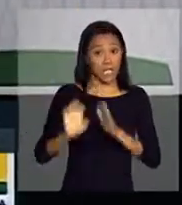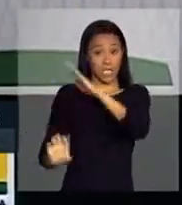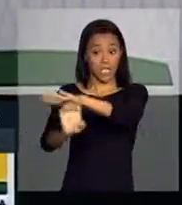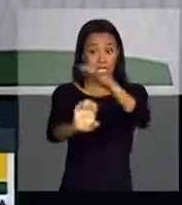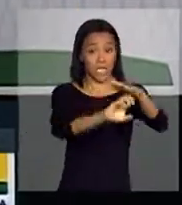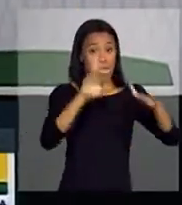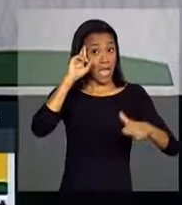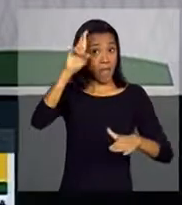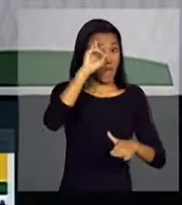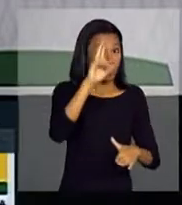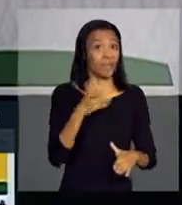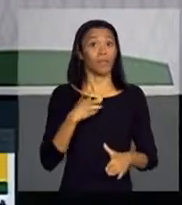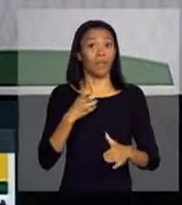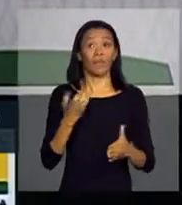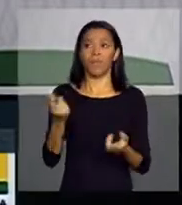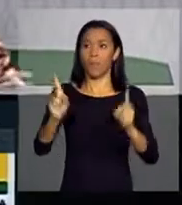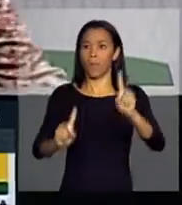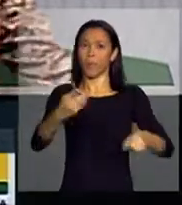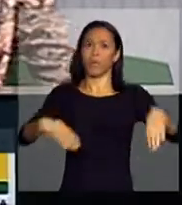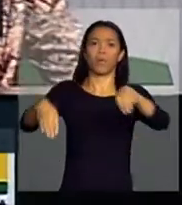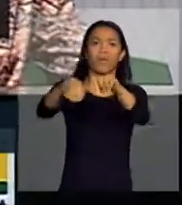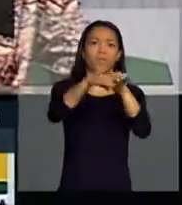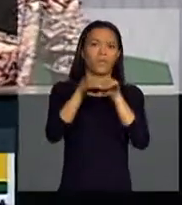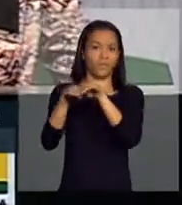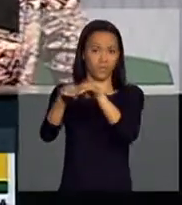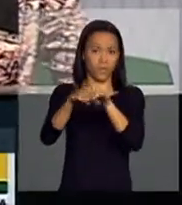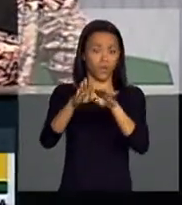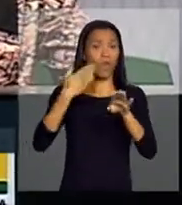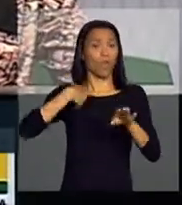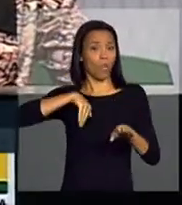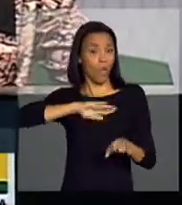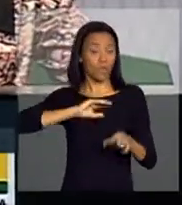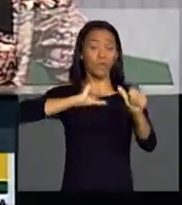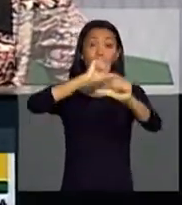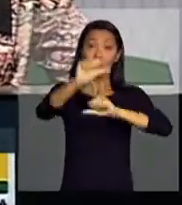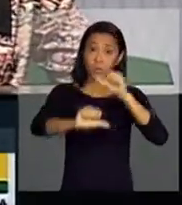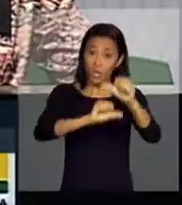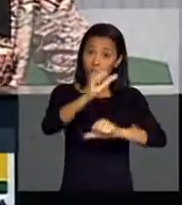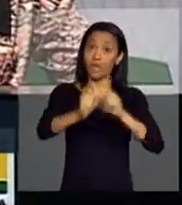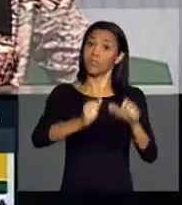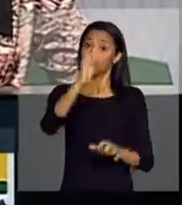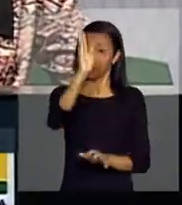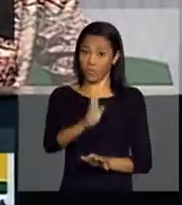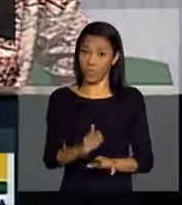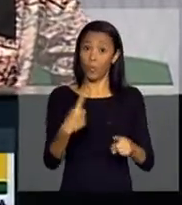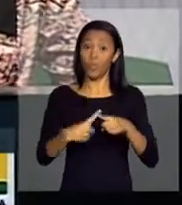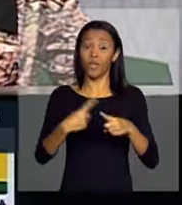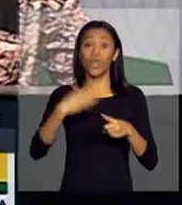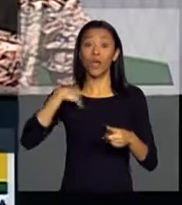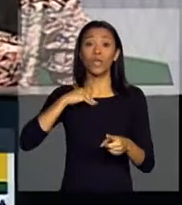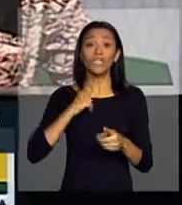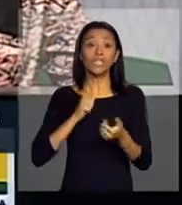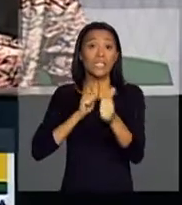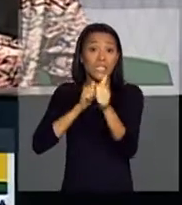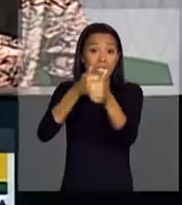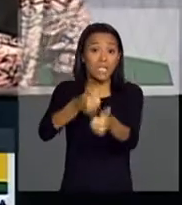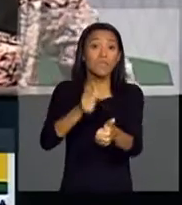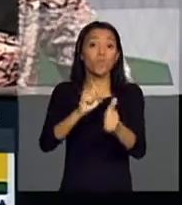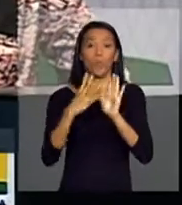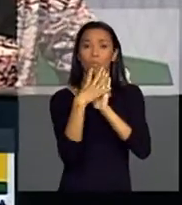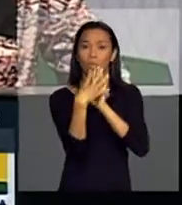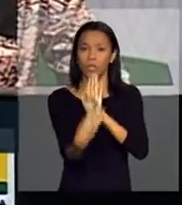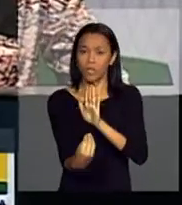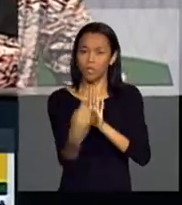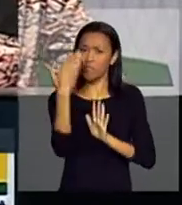ser competitivos nós de fato Mudamos o Brasil porque fizemos o modelo que provou